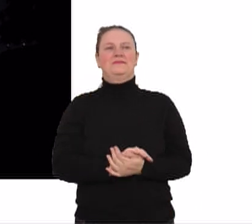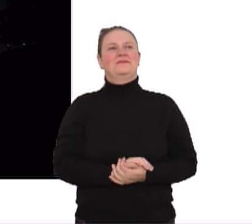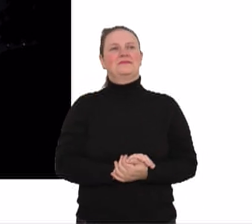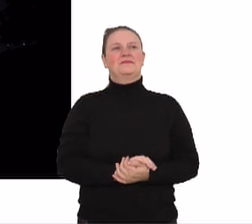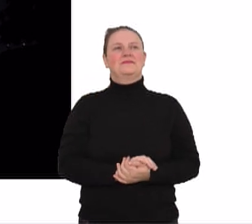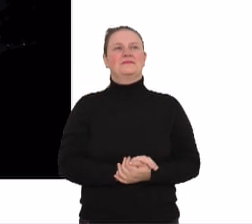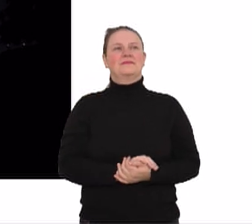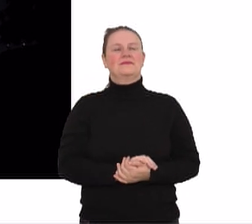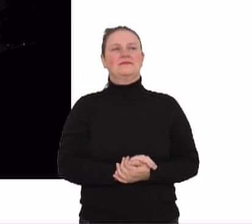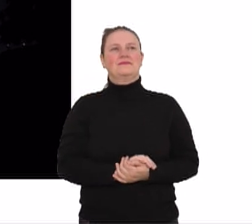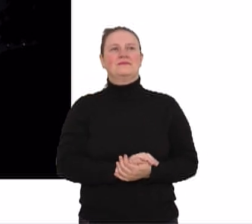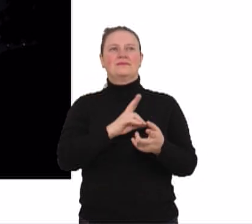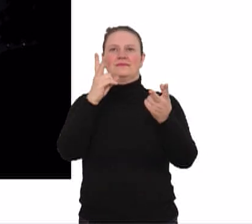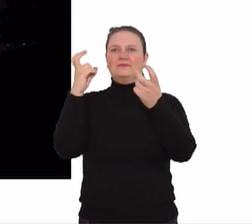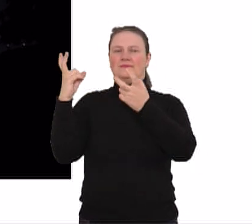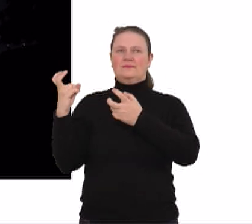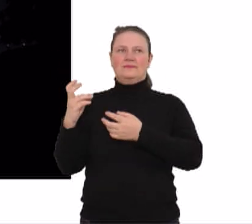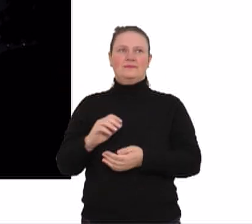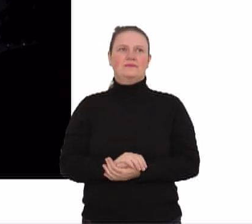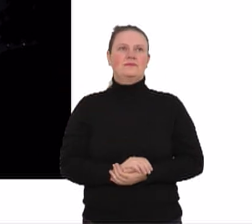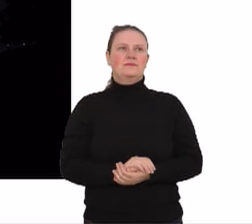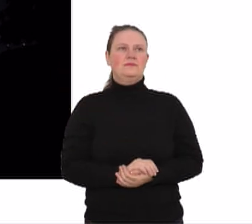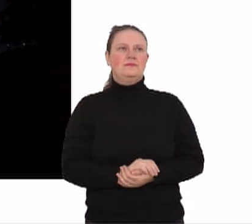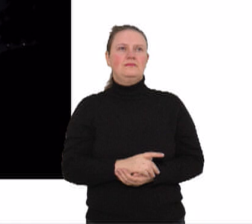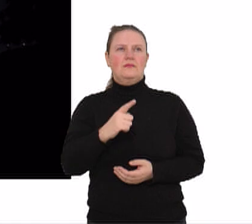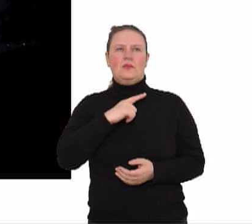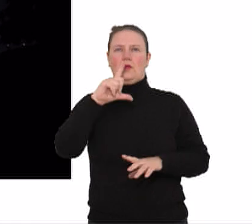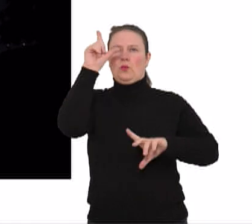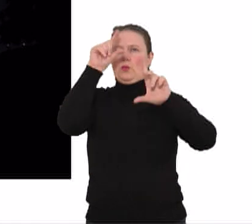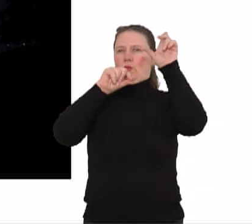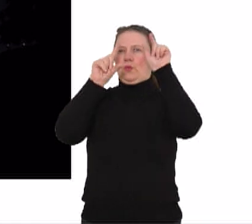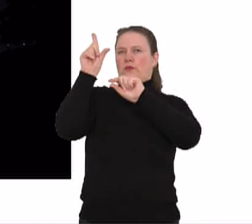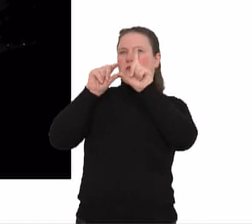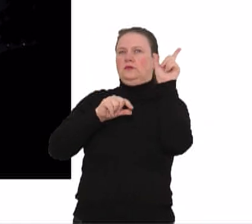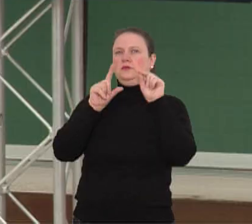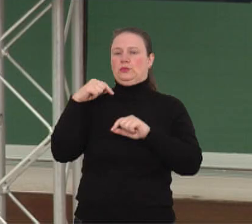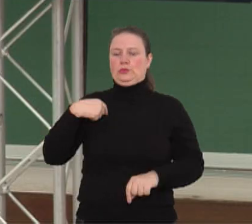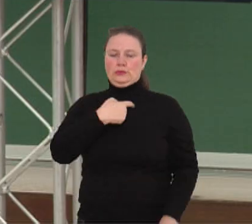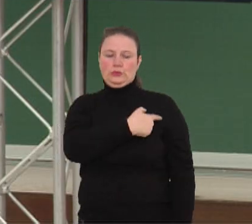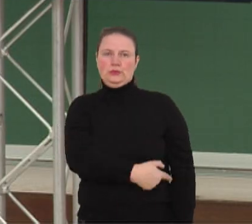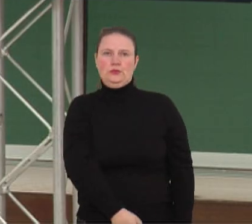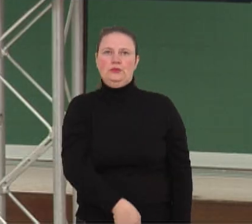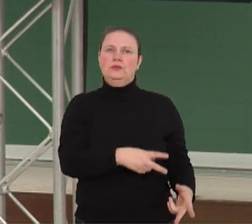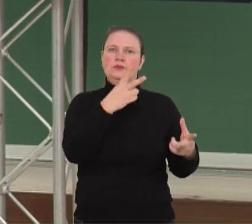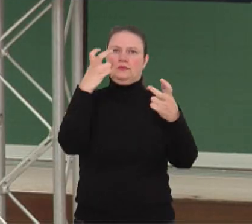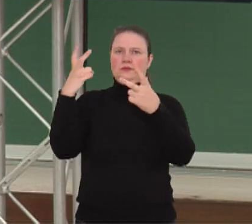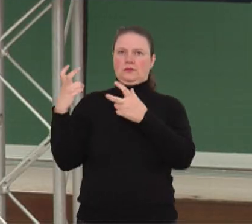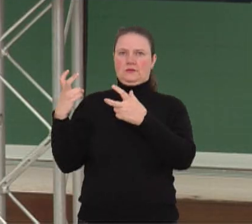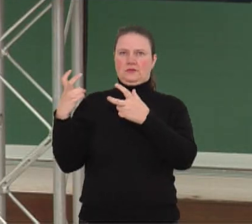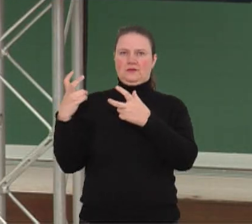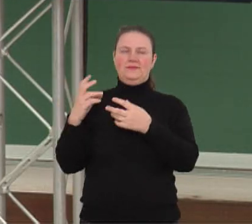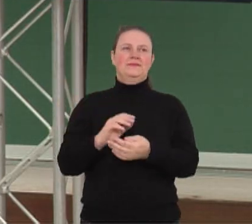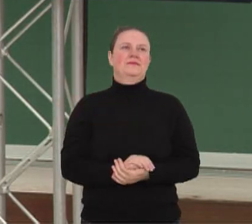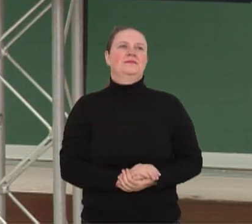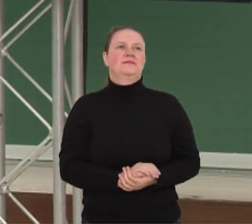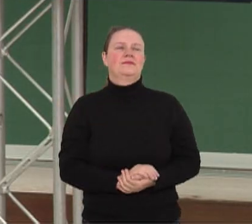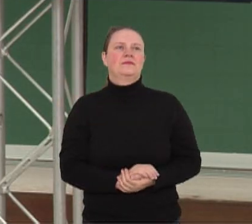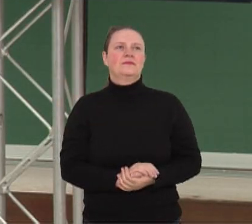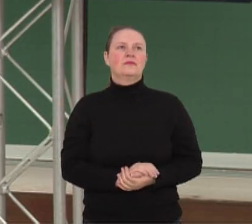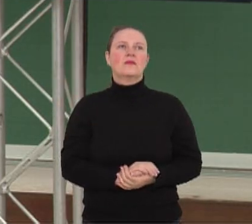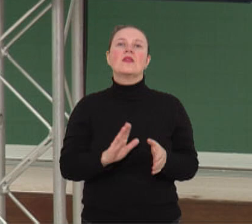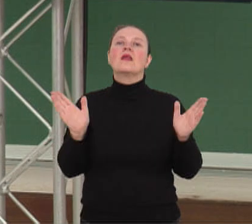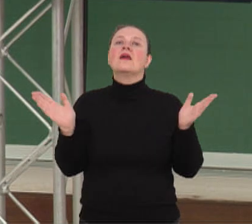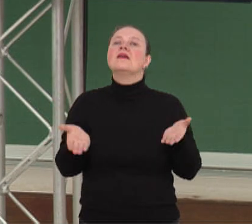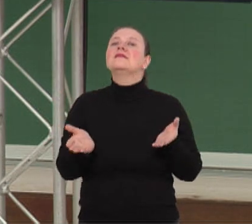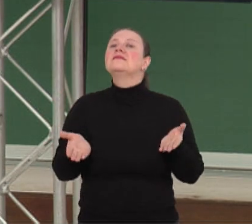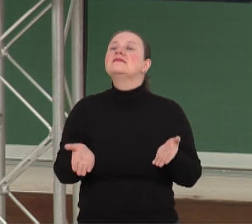você quiser. Aqui outras constelações que os chineses veem e tal, mas só quero falar das Três Marias com vocês. Agora